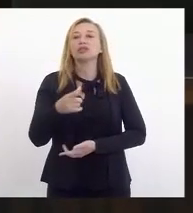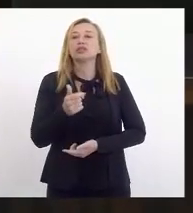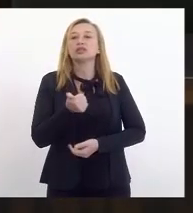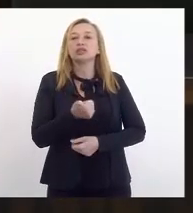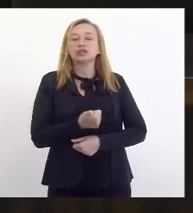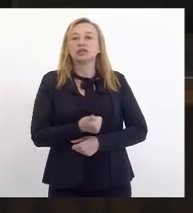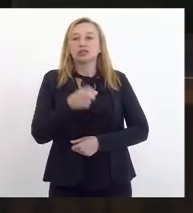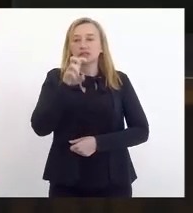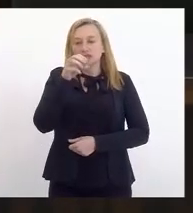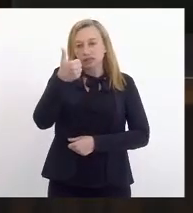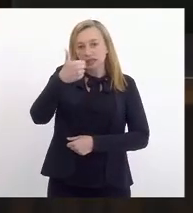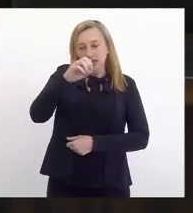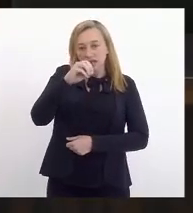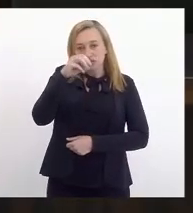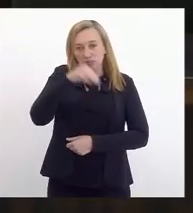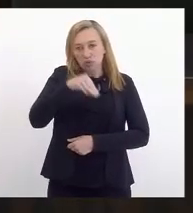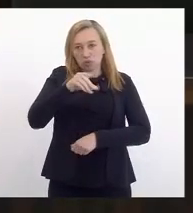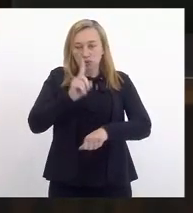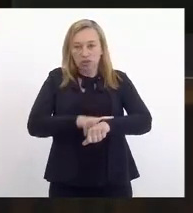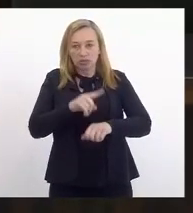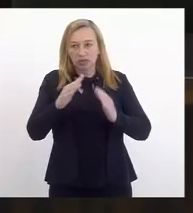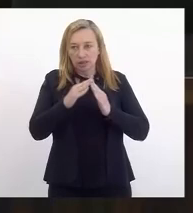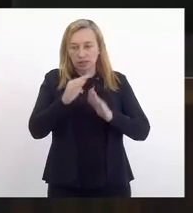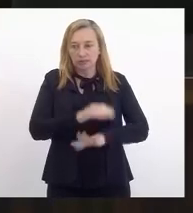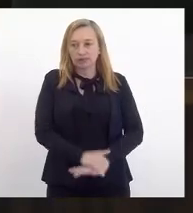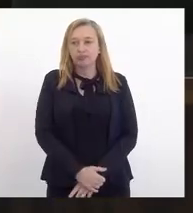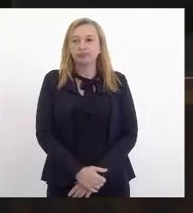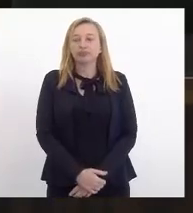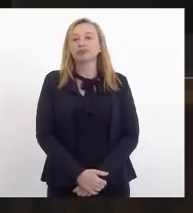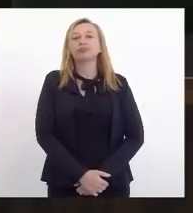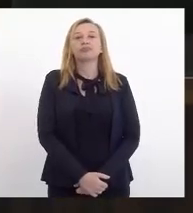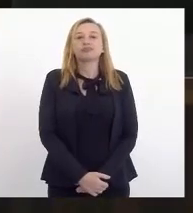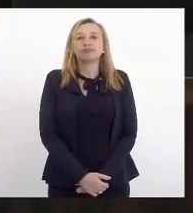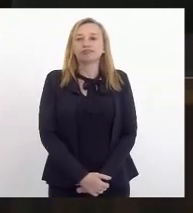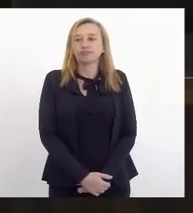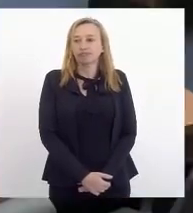dispõe de 10 minutos no tempo regimental.